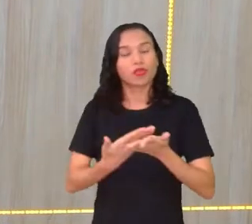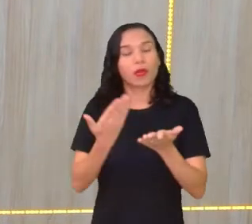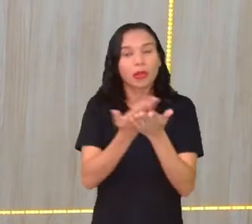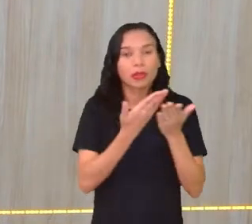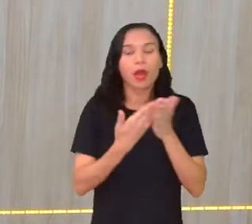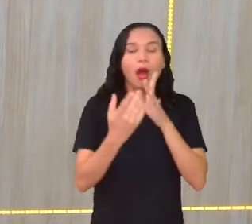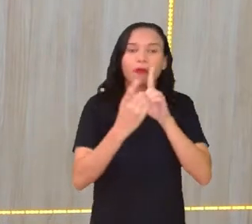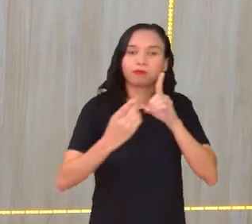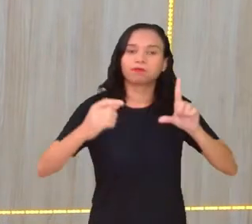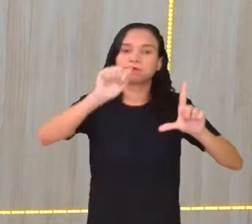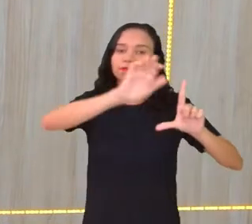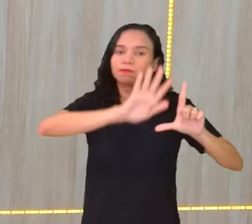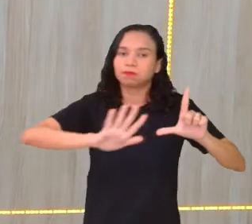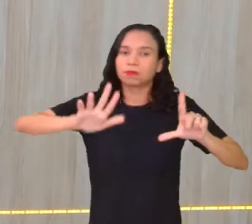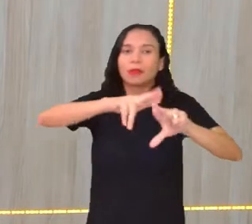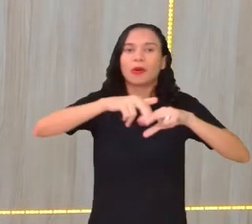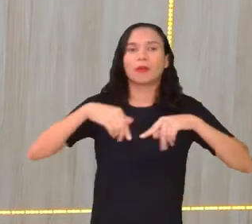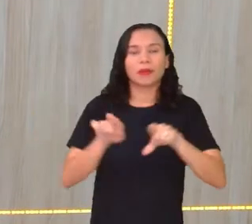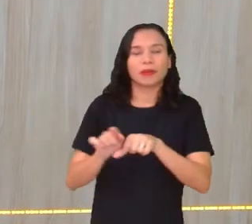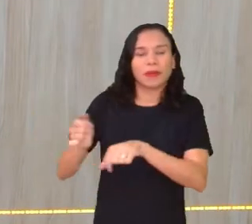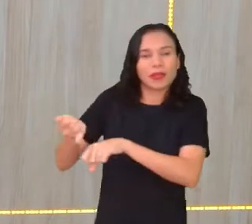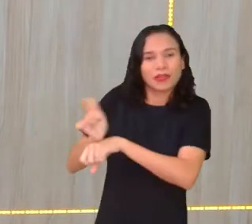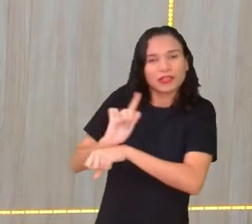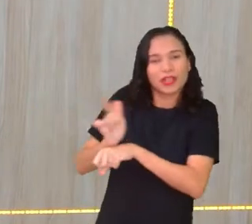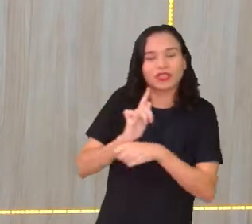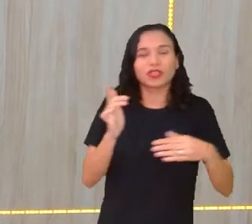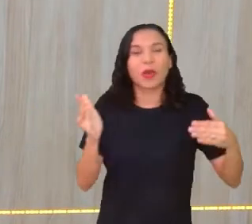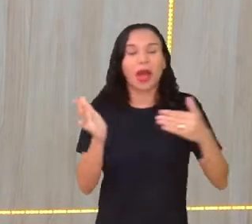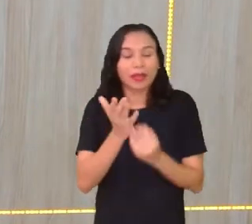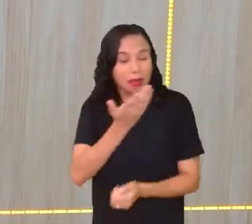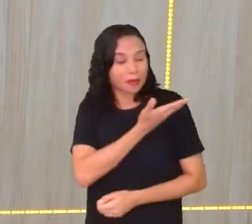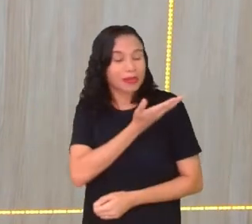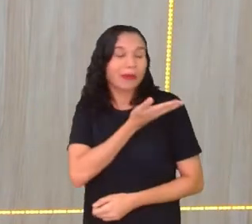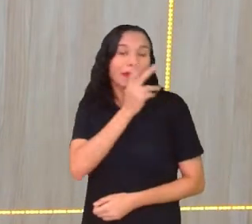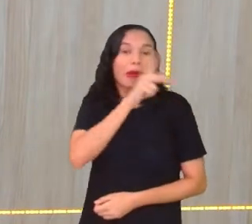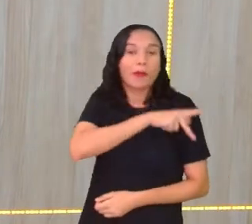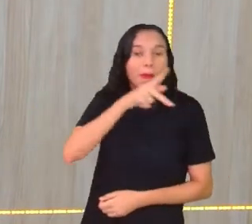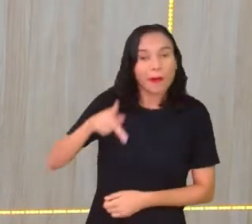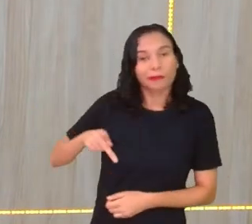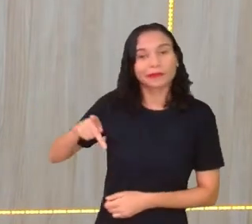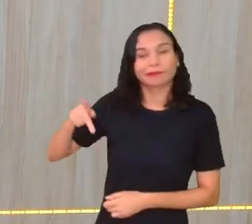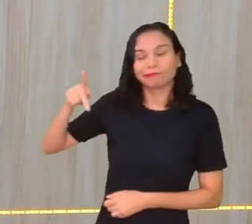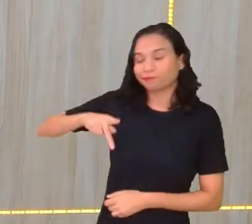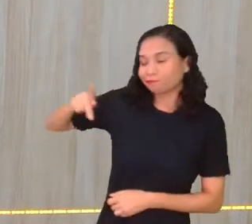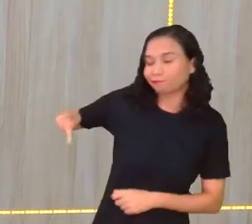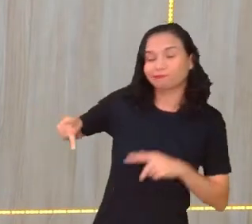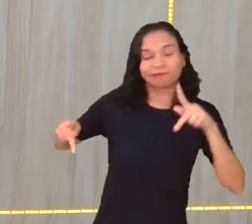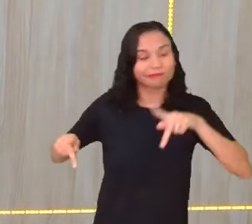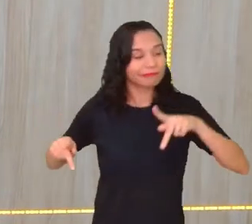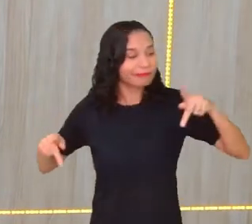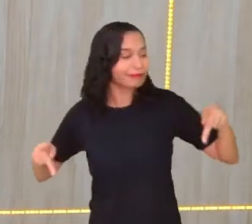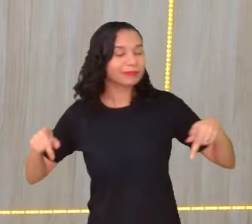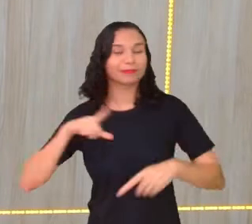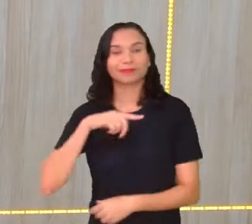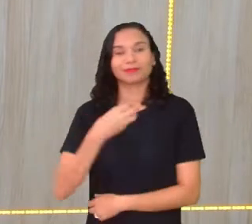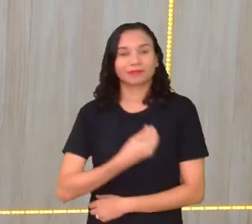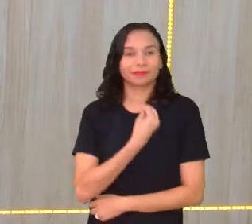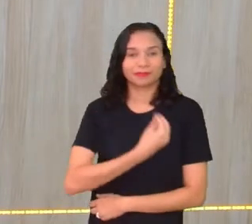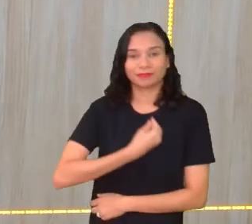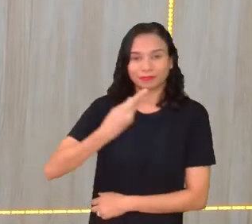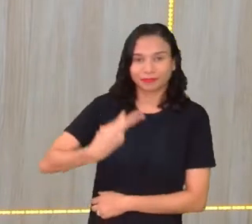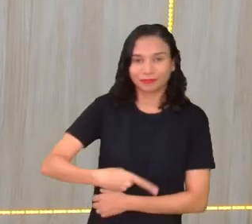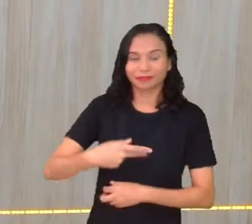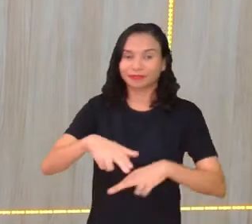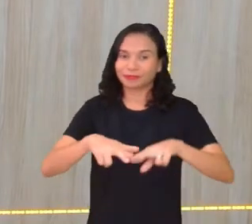Digitais, a começar da gestão até os colegas e as colegas, professores e professoras,